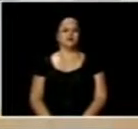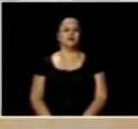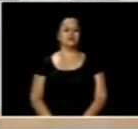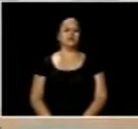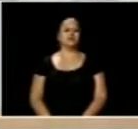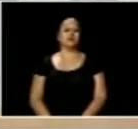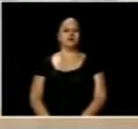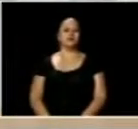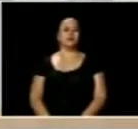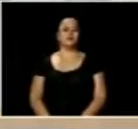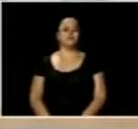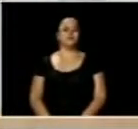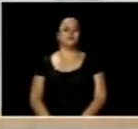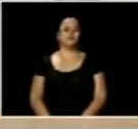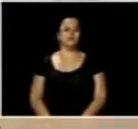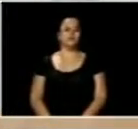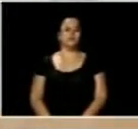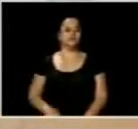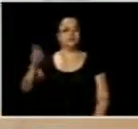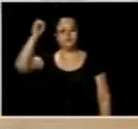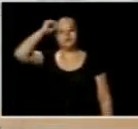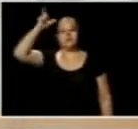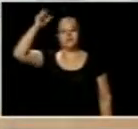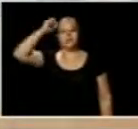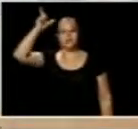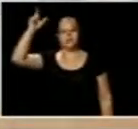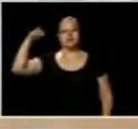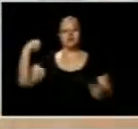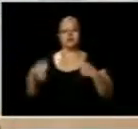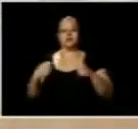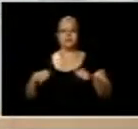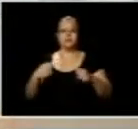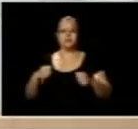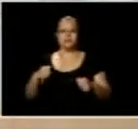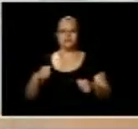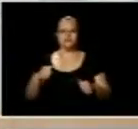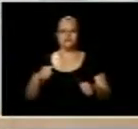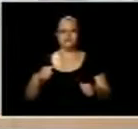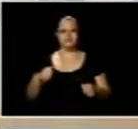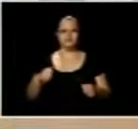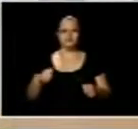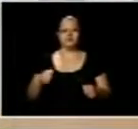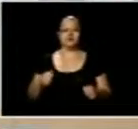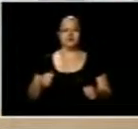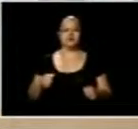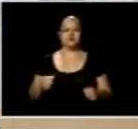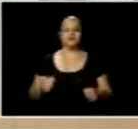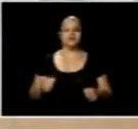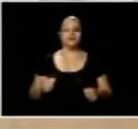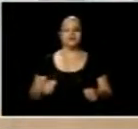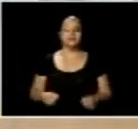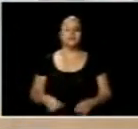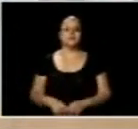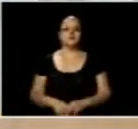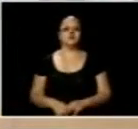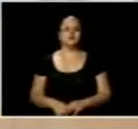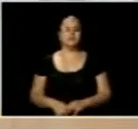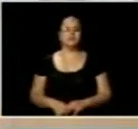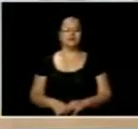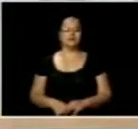E a nossa cultura precisa, sim, de uma atenção muito especial para que